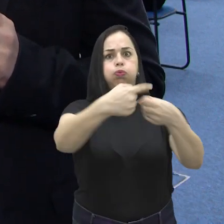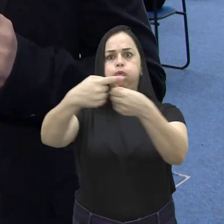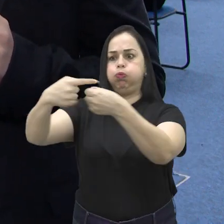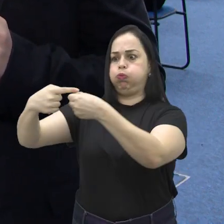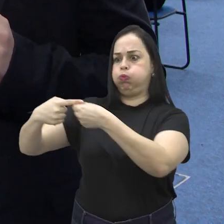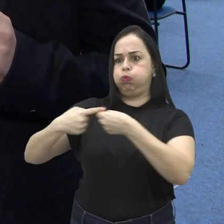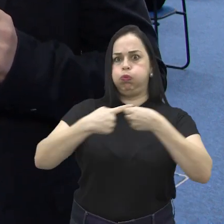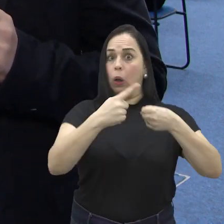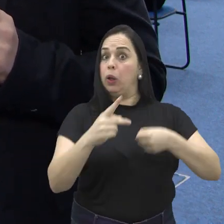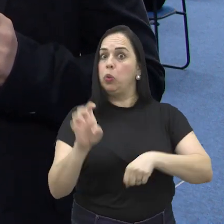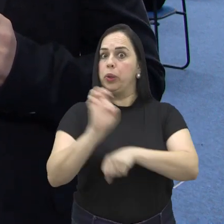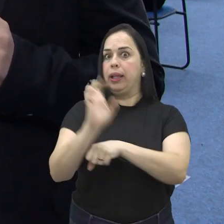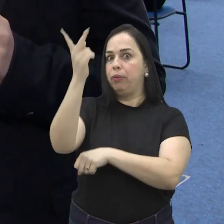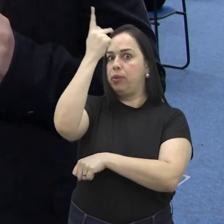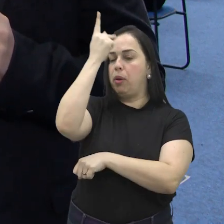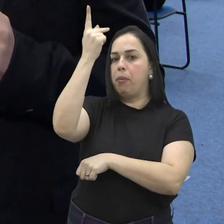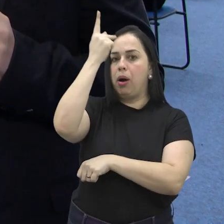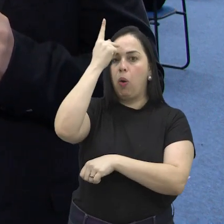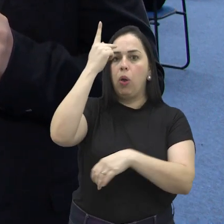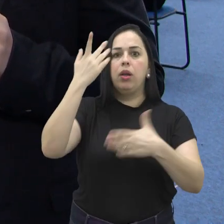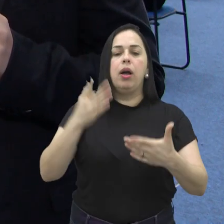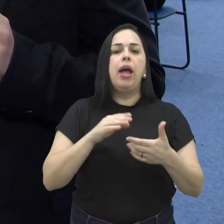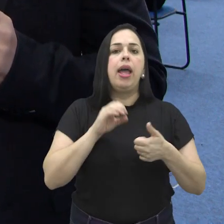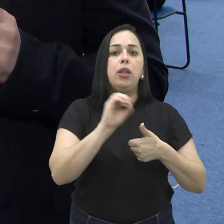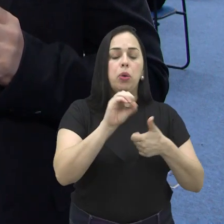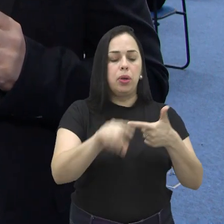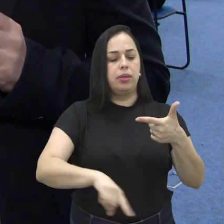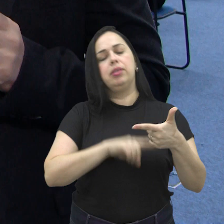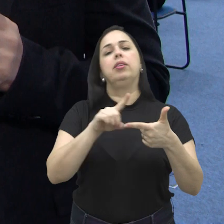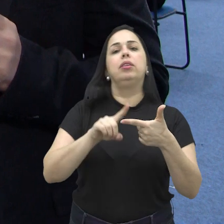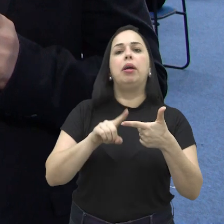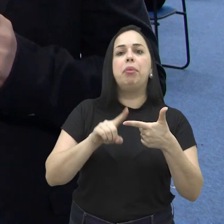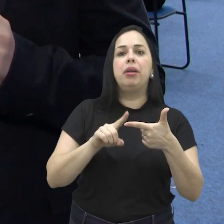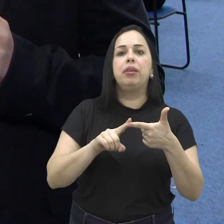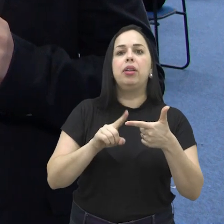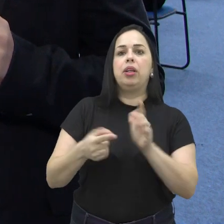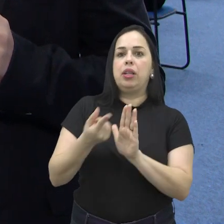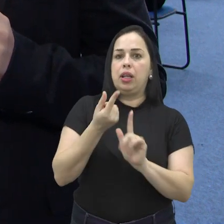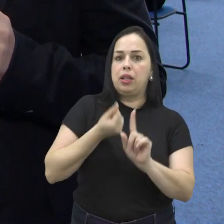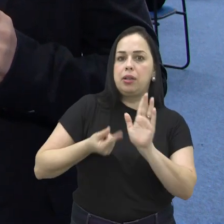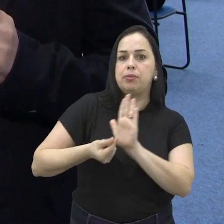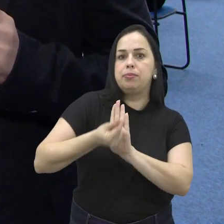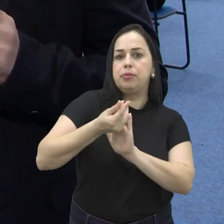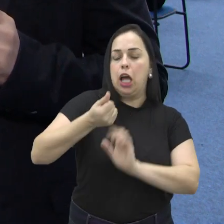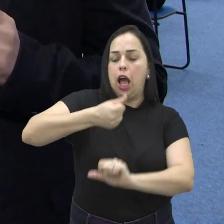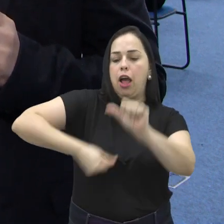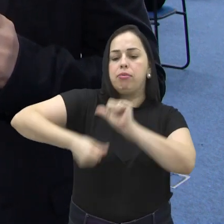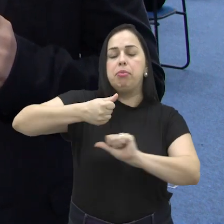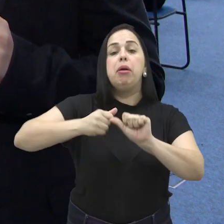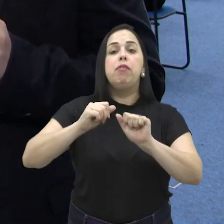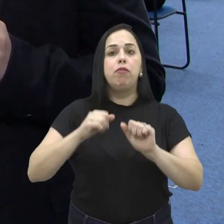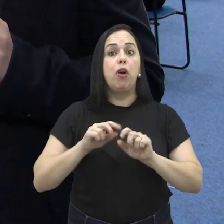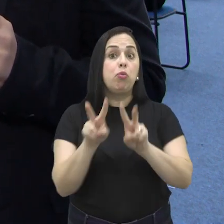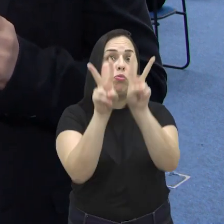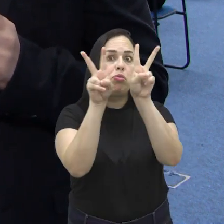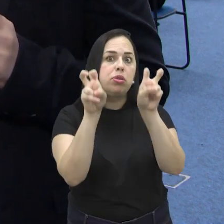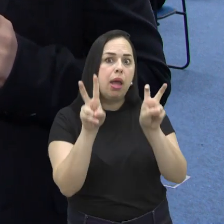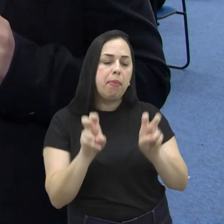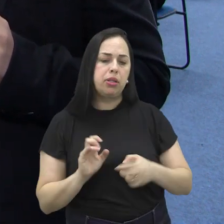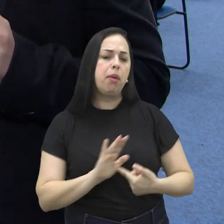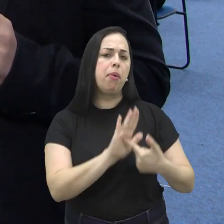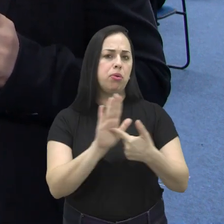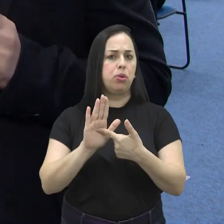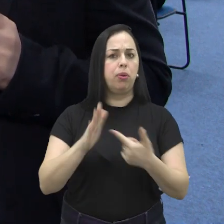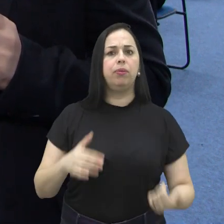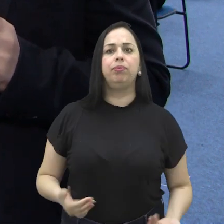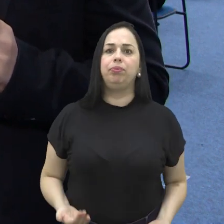várias cidades do interior do estado de São Paulo. Educação e reforma tributária foram só alguns tópicos